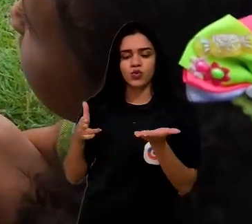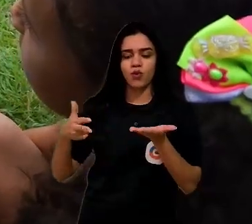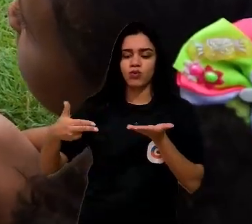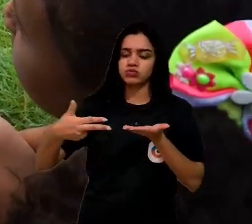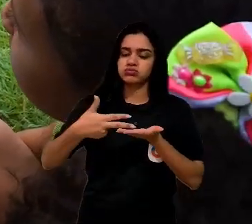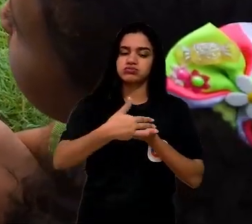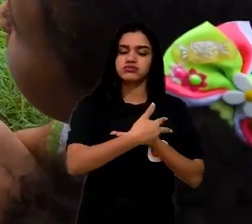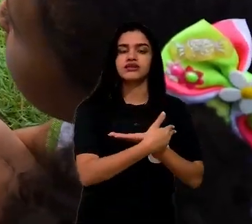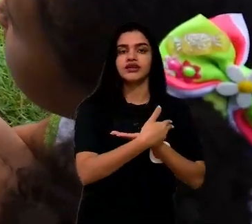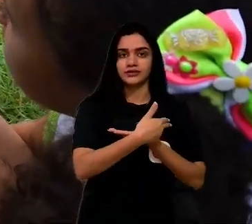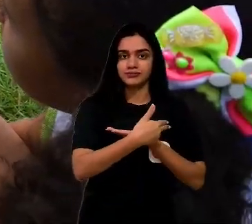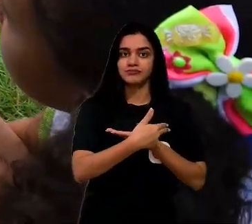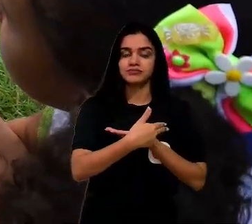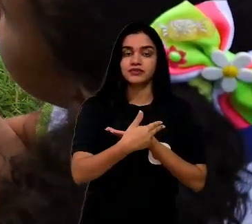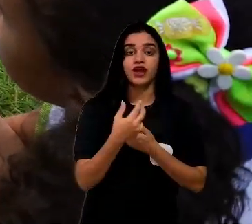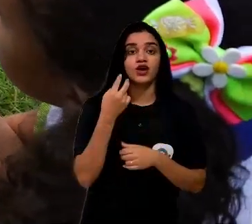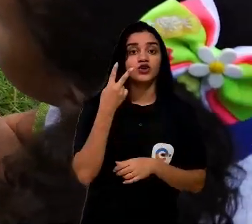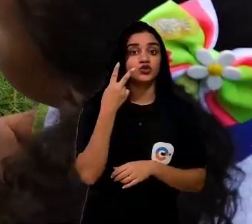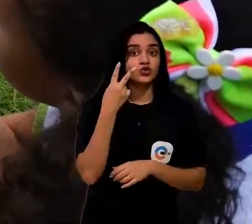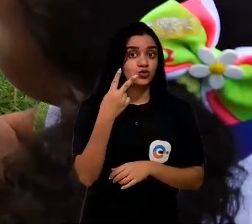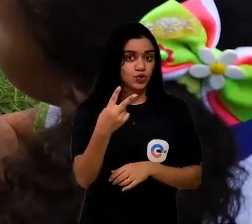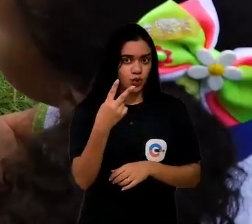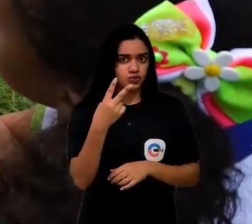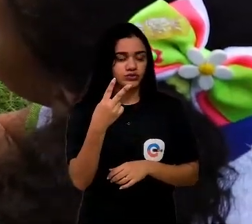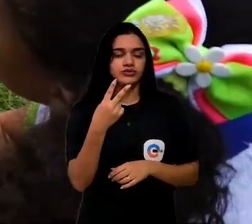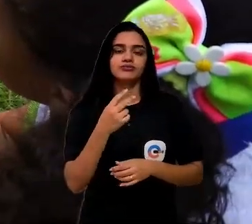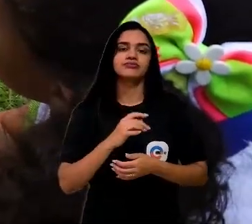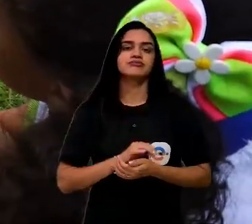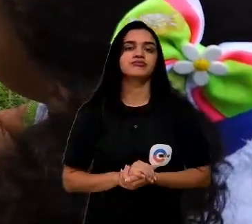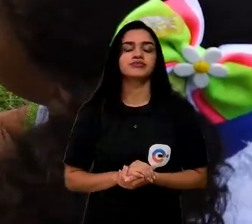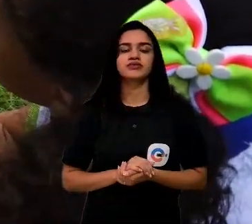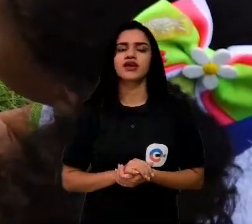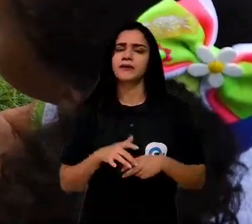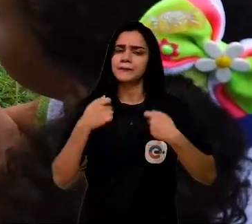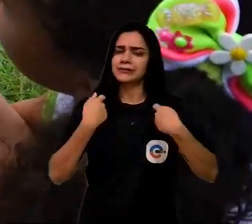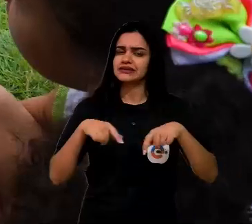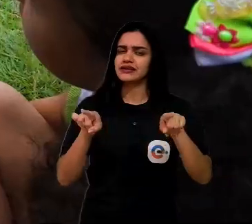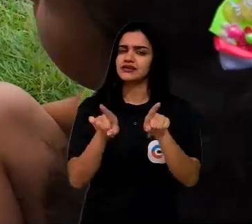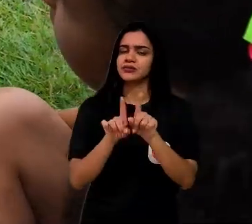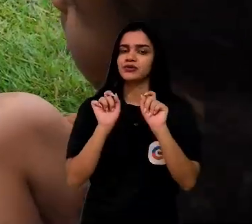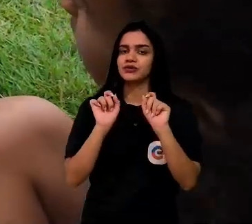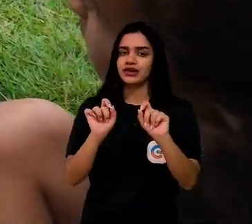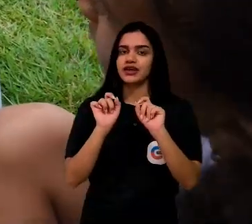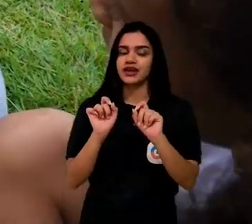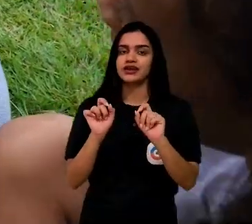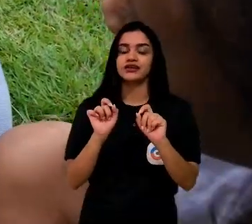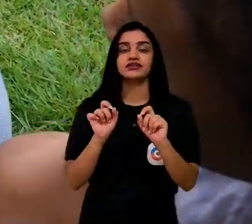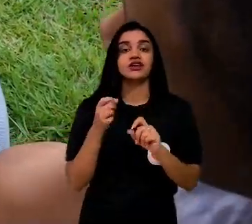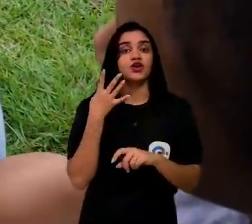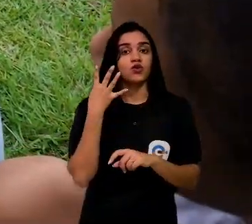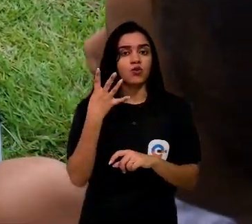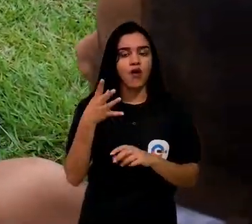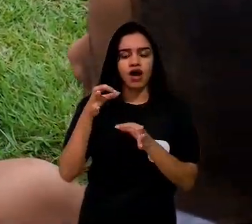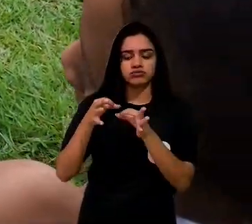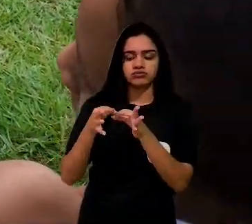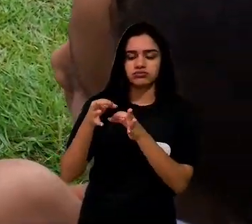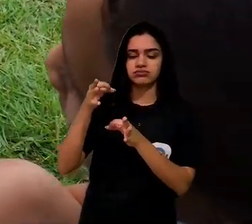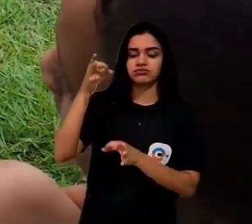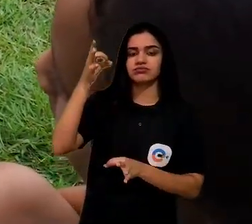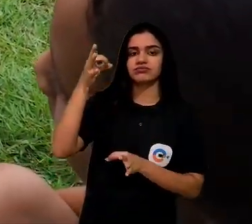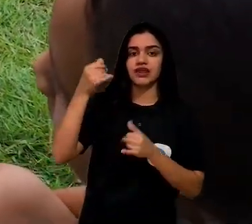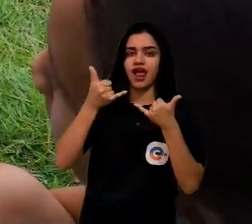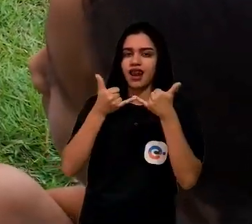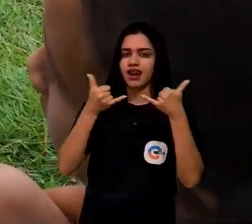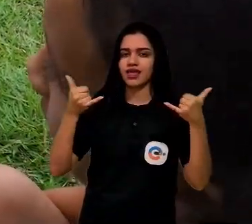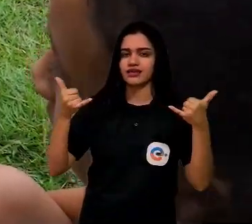Uma sacola dá dois paraquedas. A gente precisa também de quatro cordões ou quatro linhas